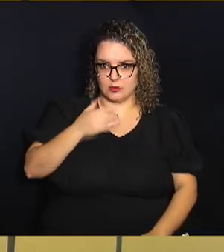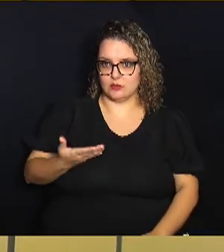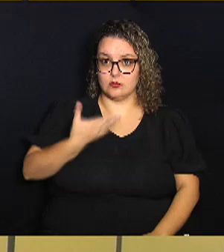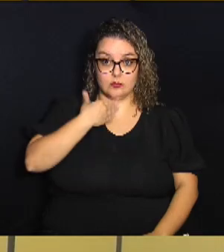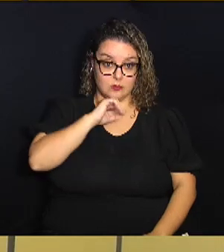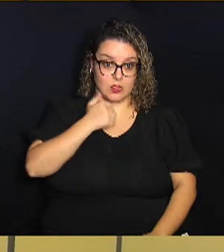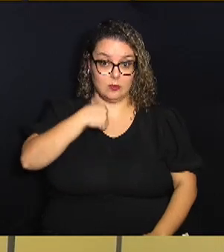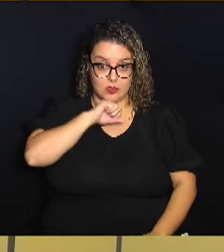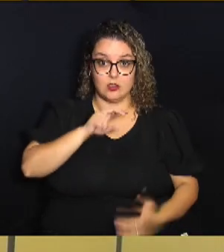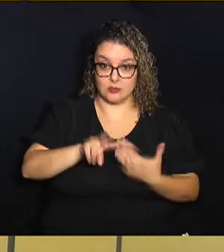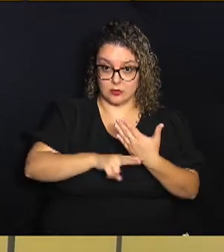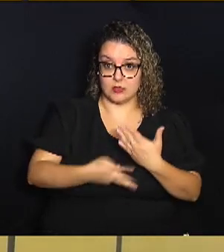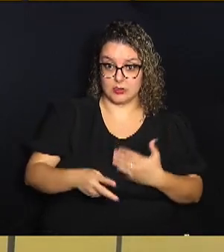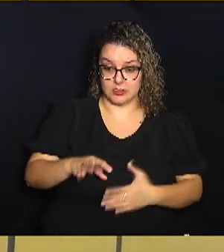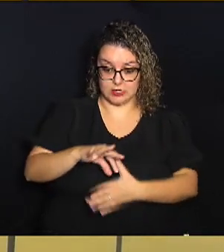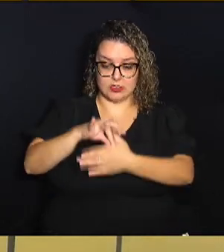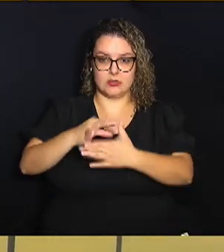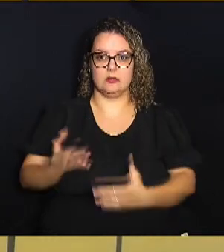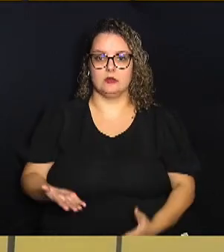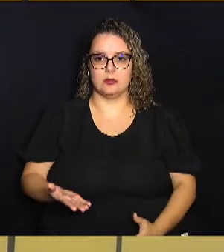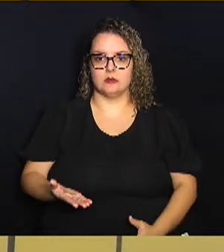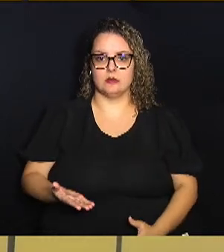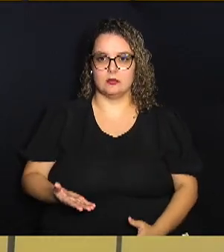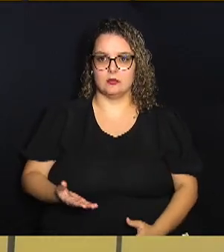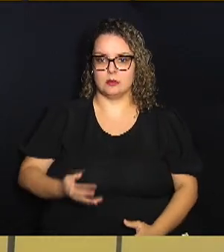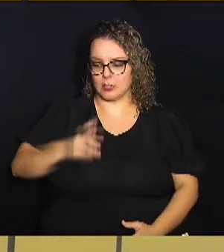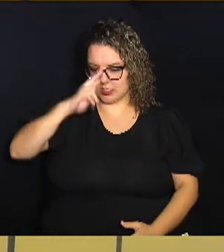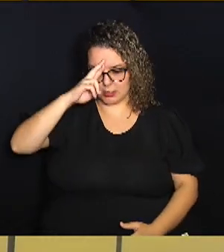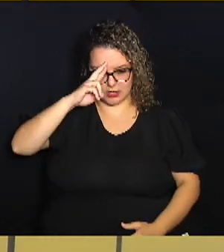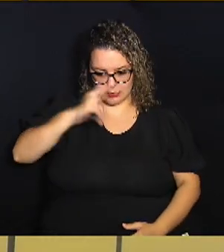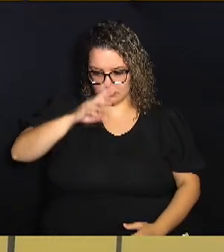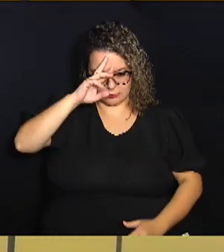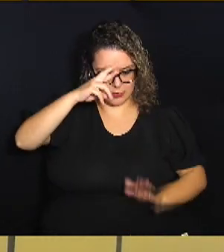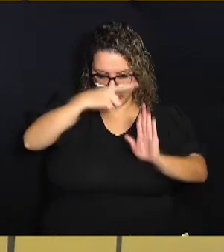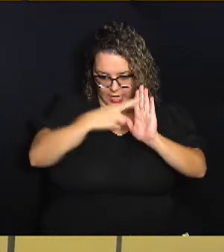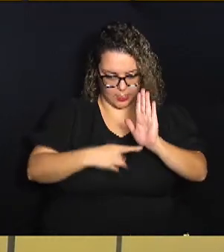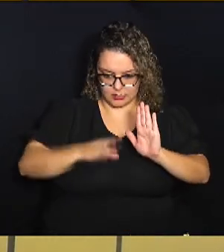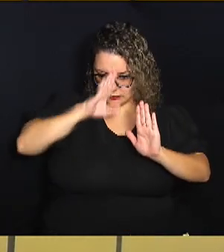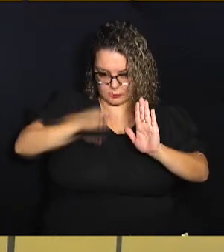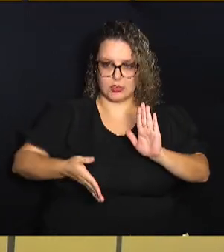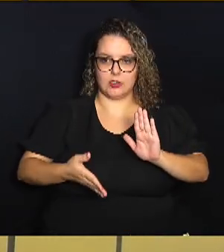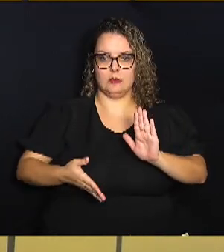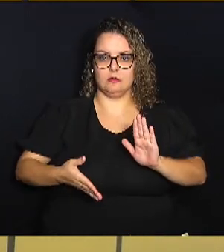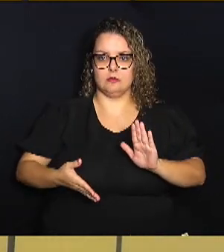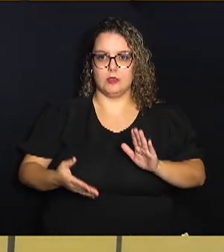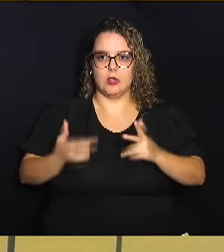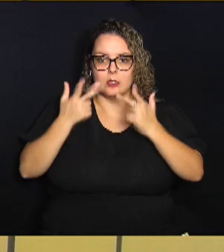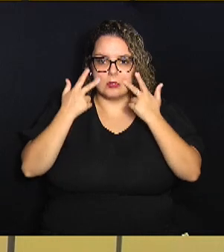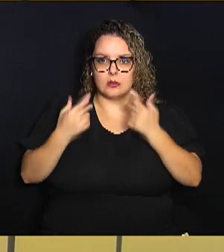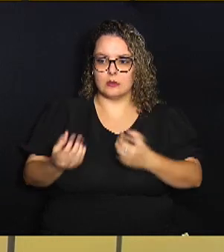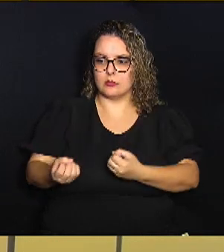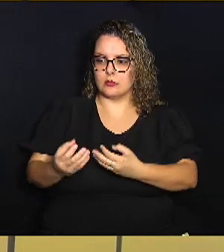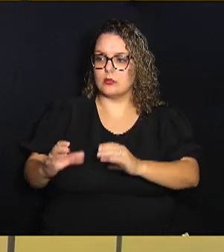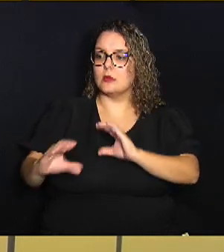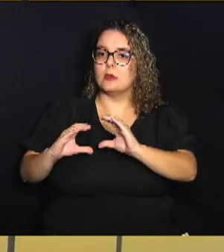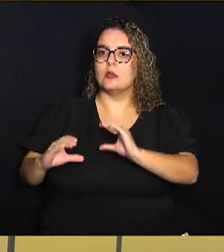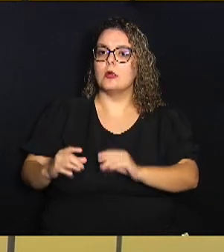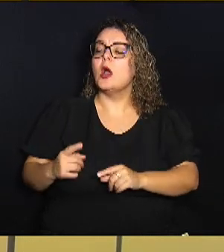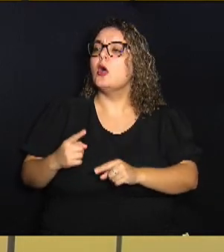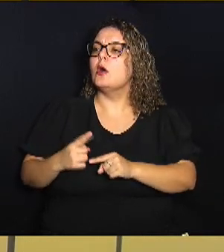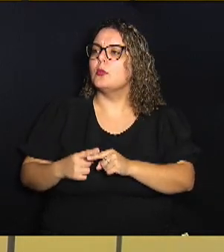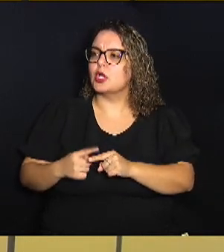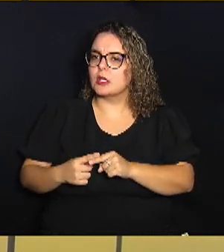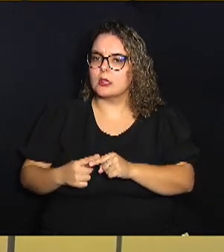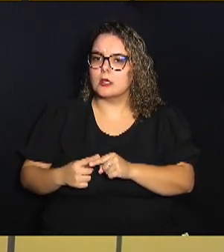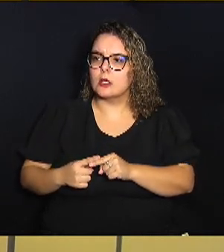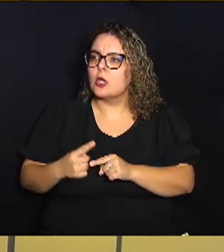pais e consequentemente das lideranças, era tida como regra. Hoje é muito comum você receber uma informação e falar, mas por quê? Por que eu tenho que fazer isso?